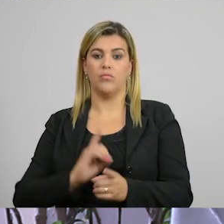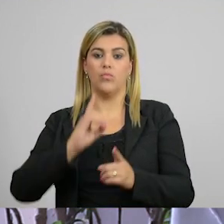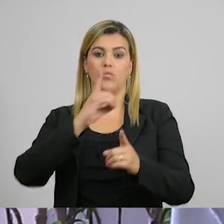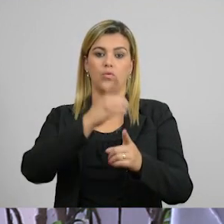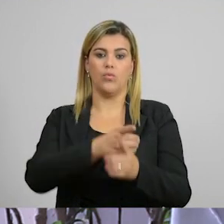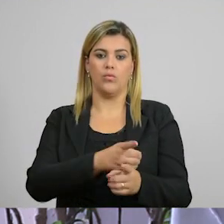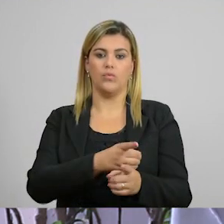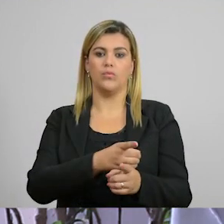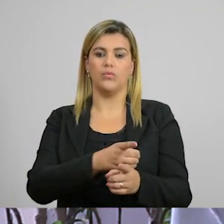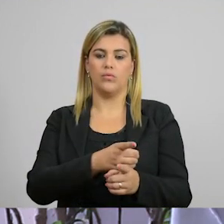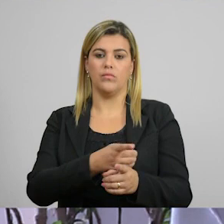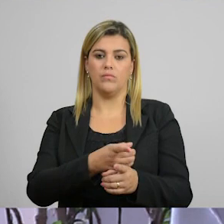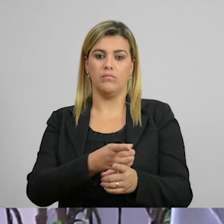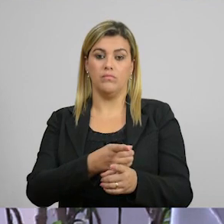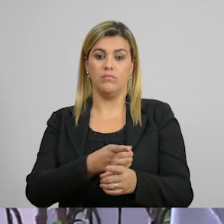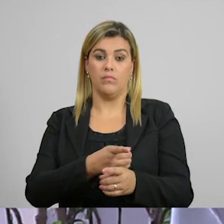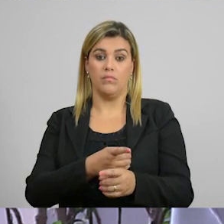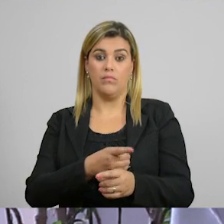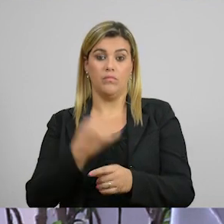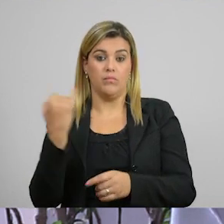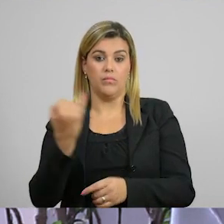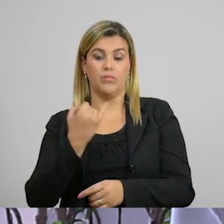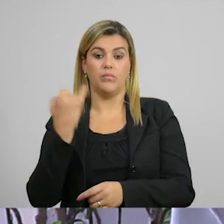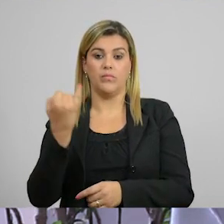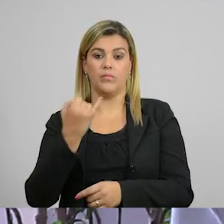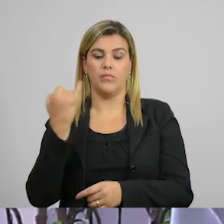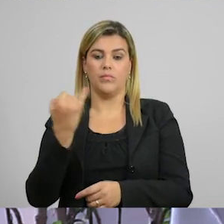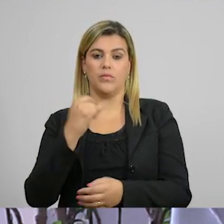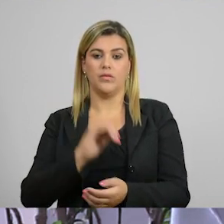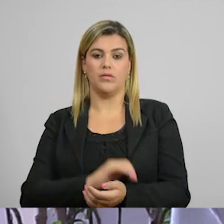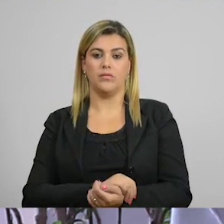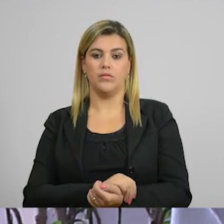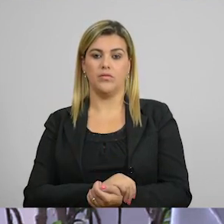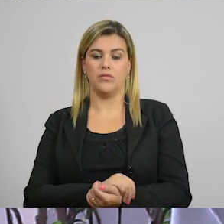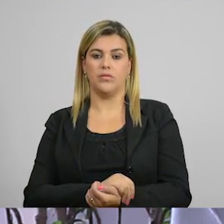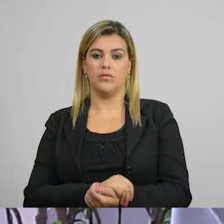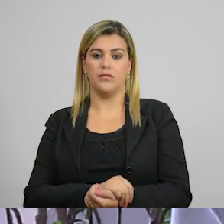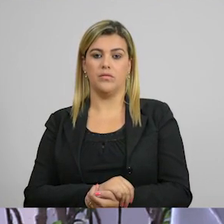um encontro muito interessante